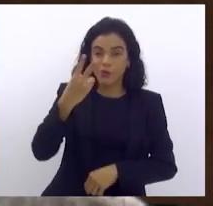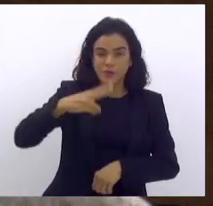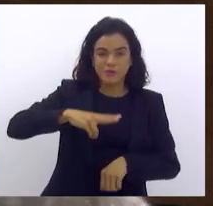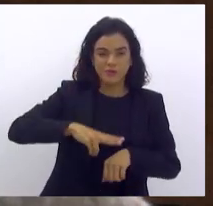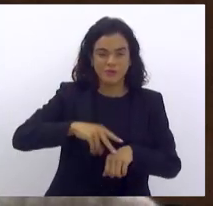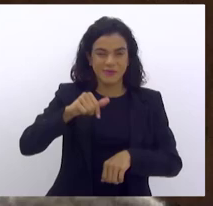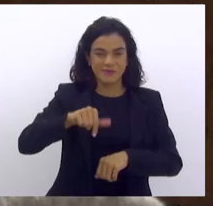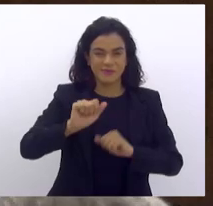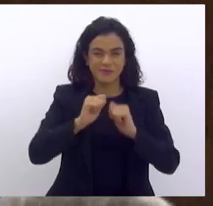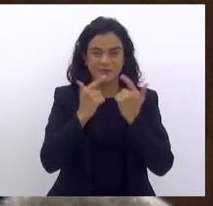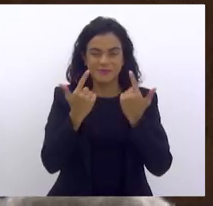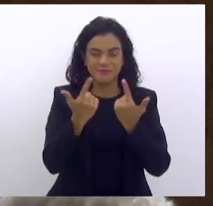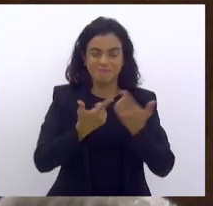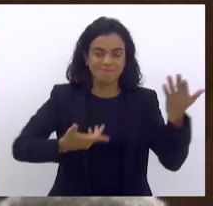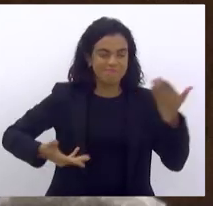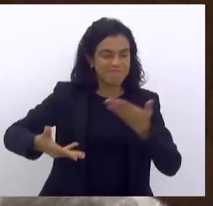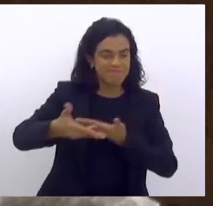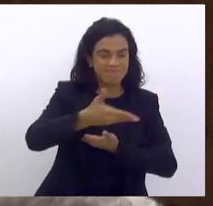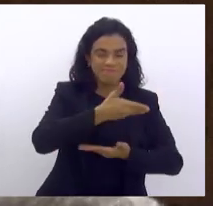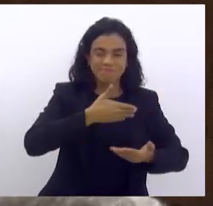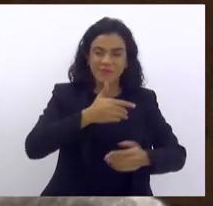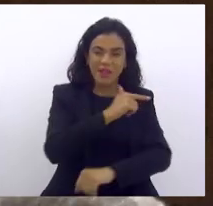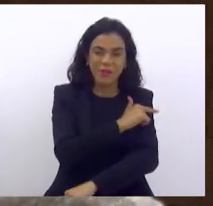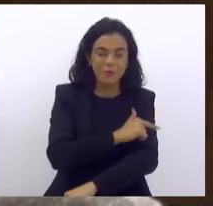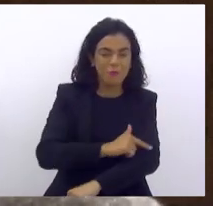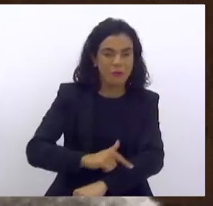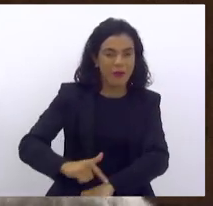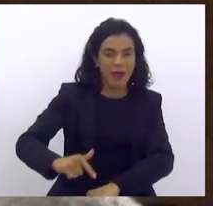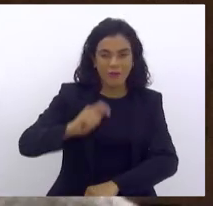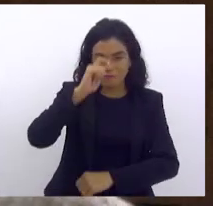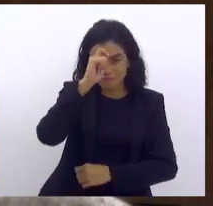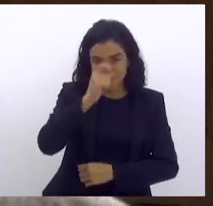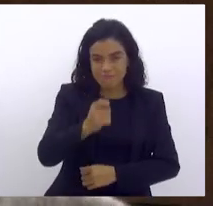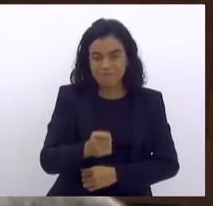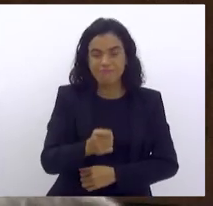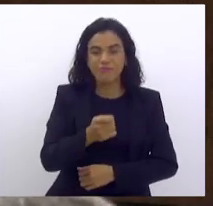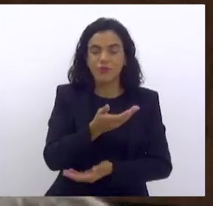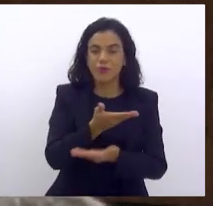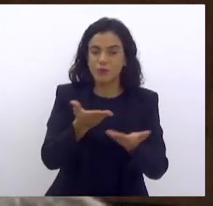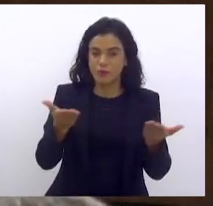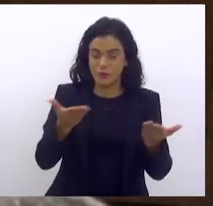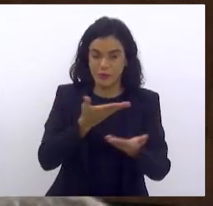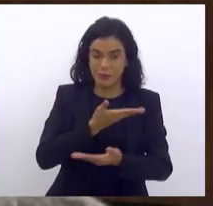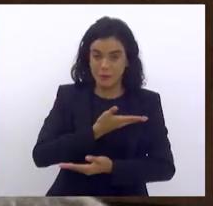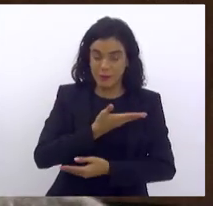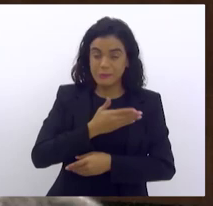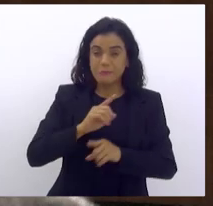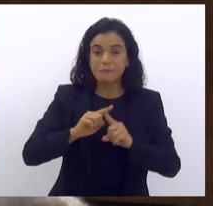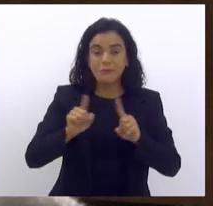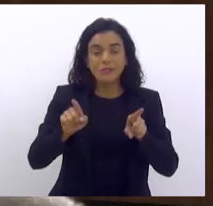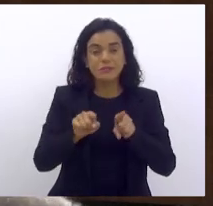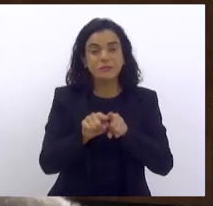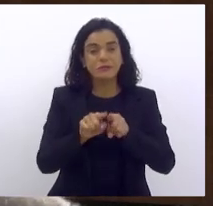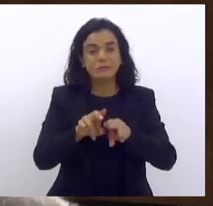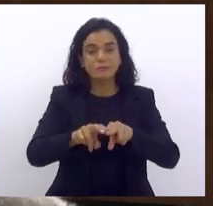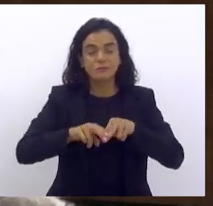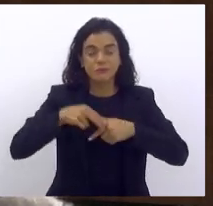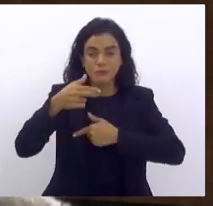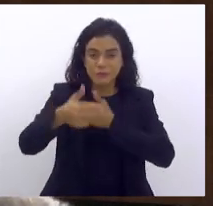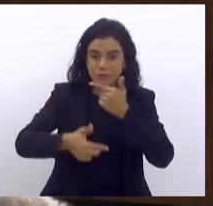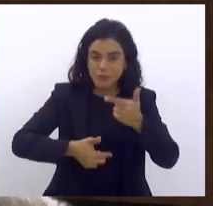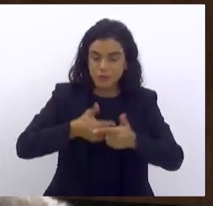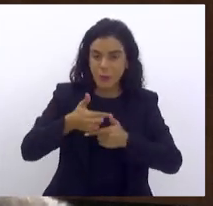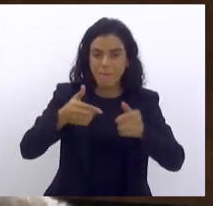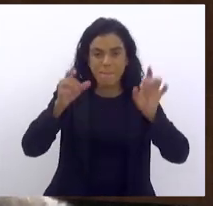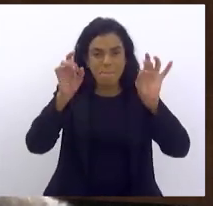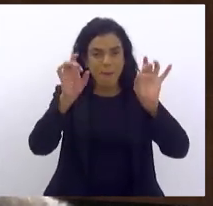convivência muito boa, muito cordial com todos os seus colegas, mas também por esse trabalho excelente, excepcional,